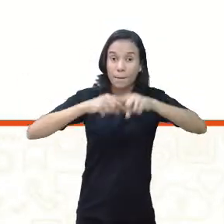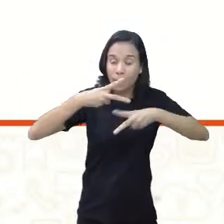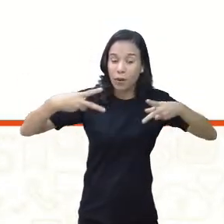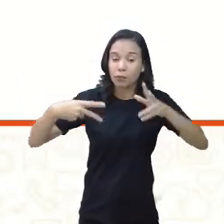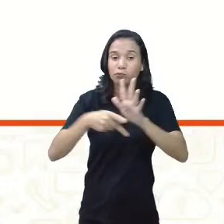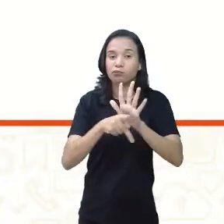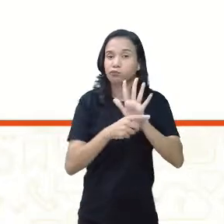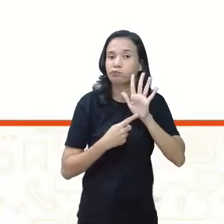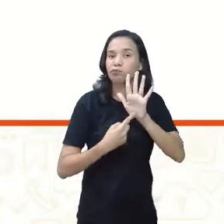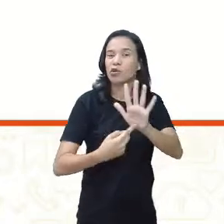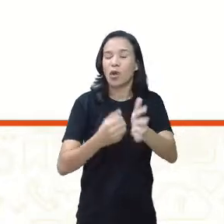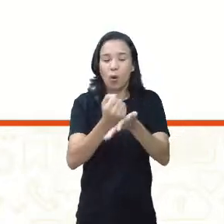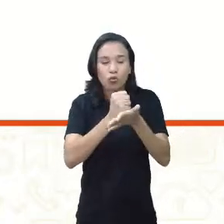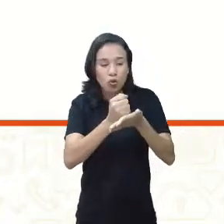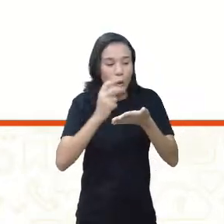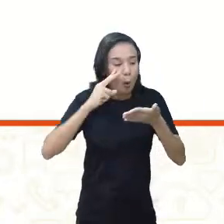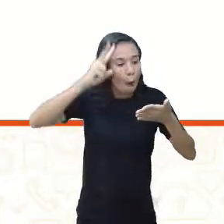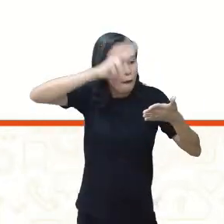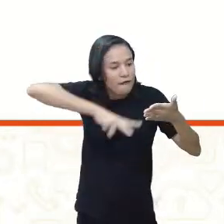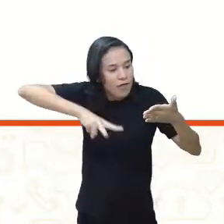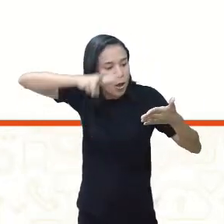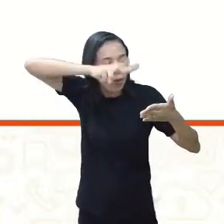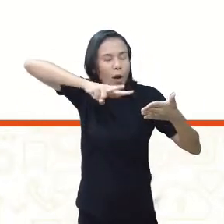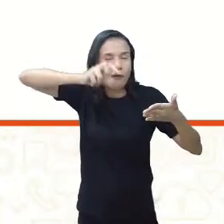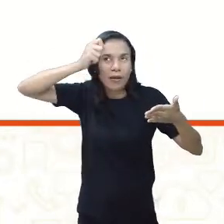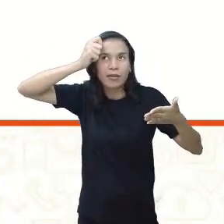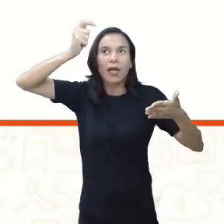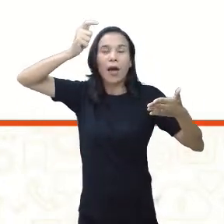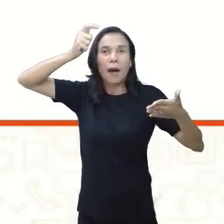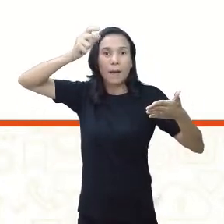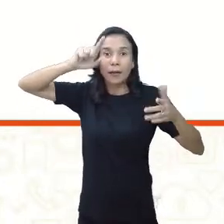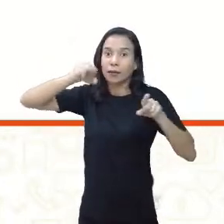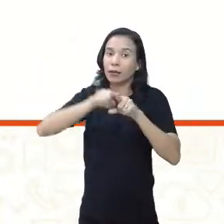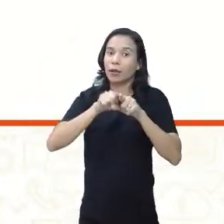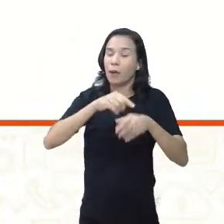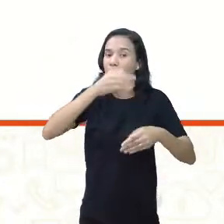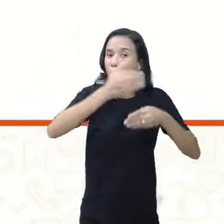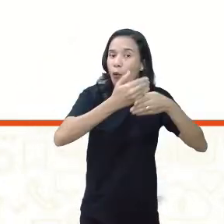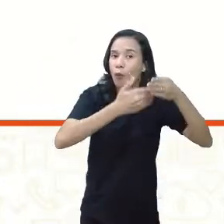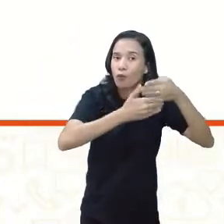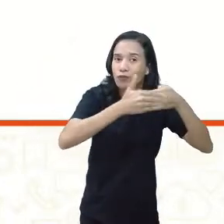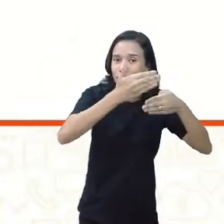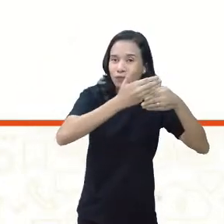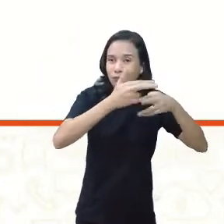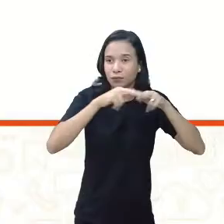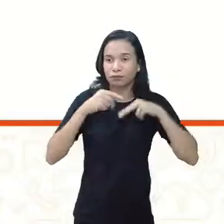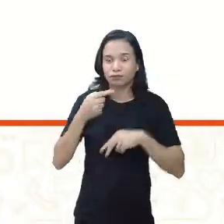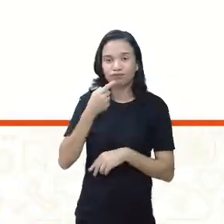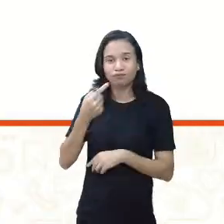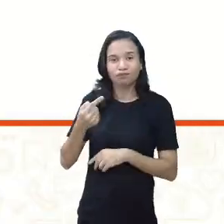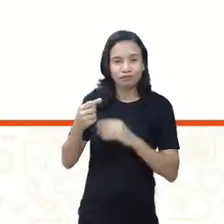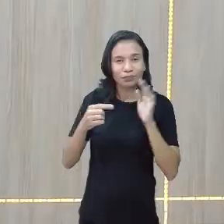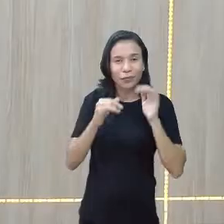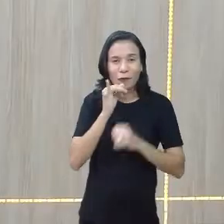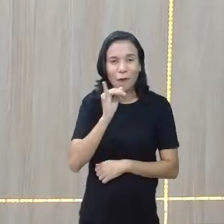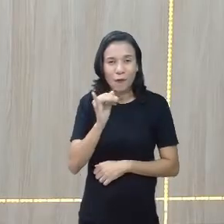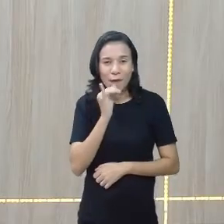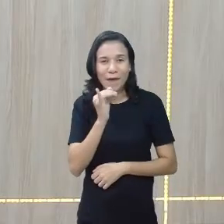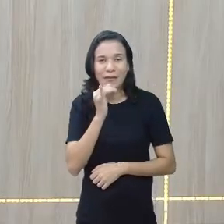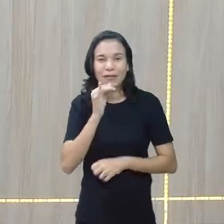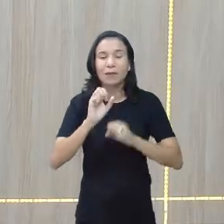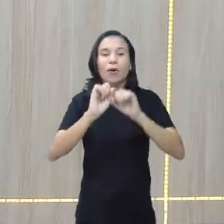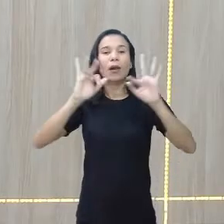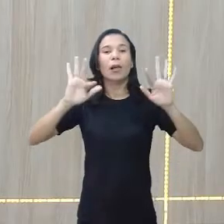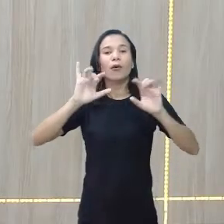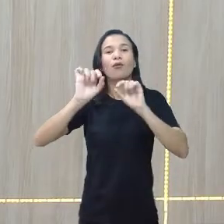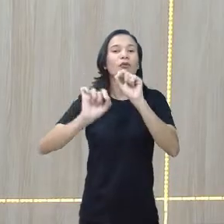você ofereceu, ele vai poder projetar e ele vai construir. Então, a gente tem um exemplo muito claro, que é o